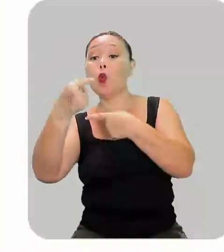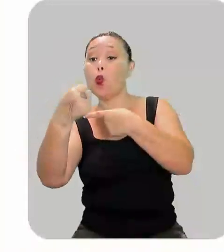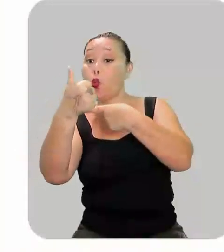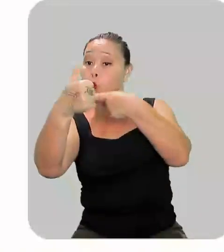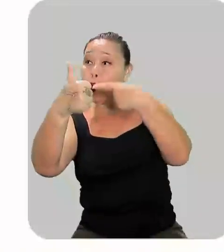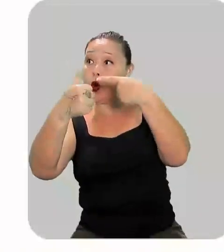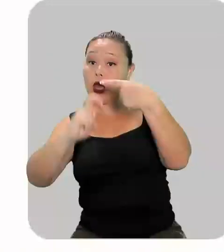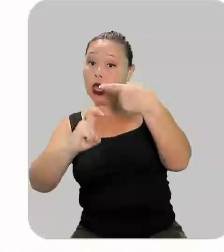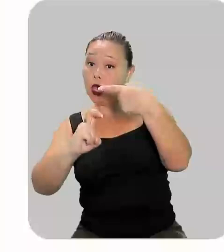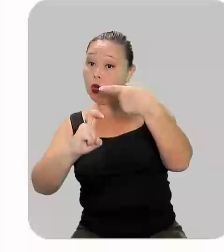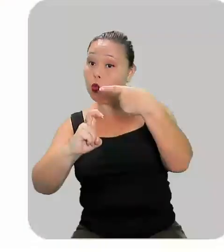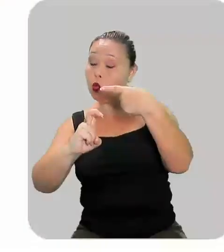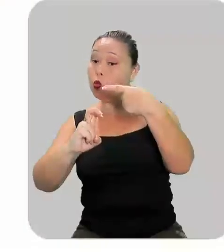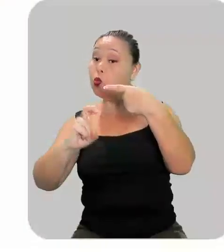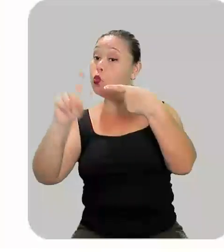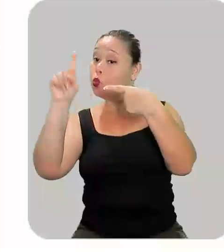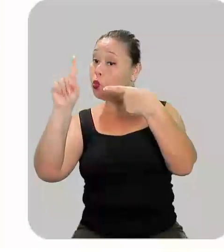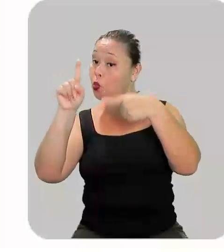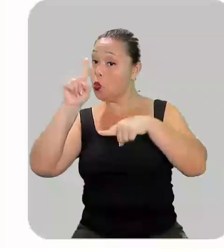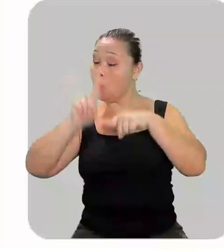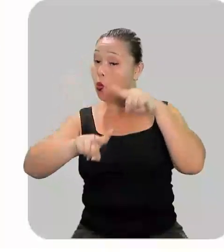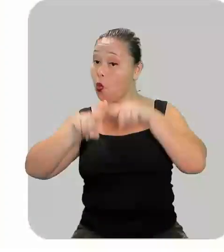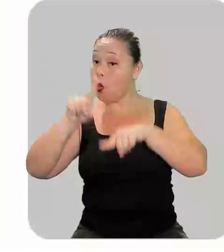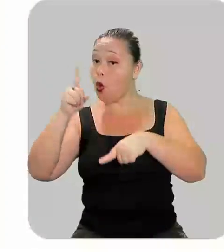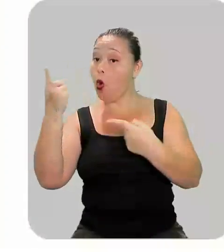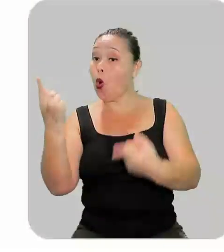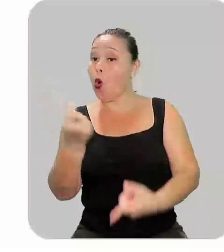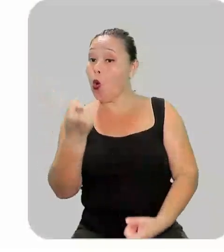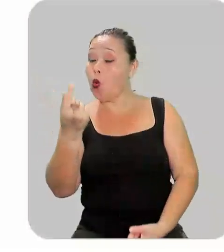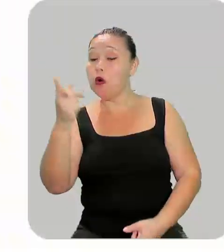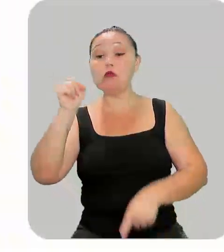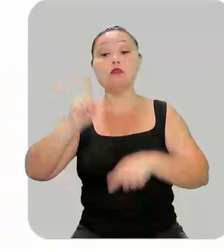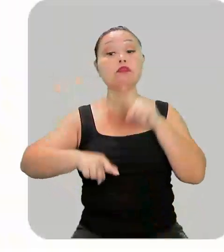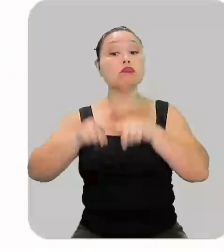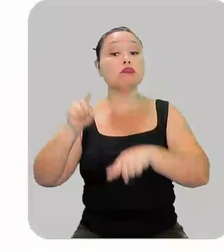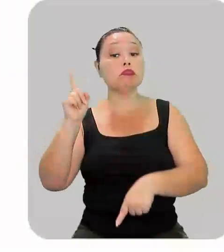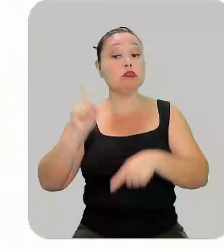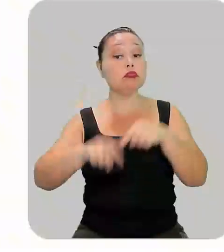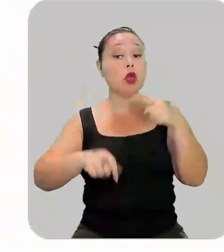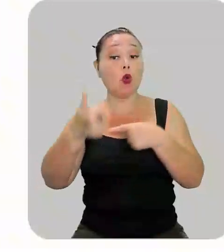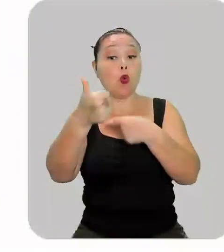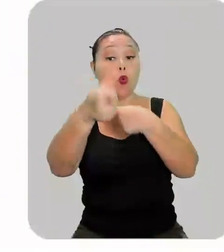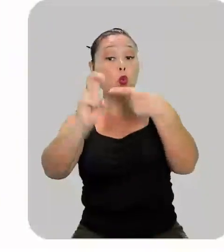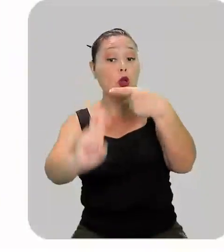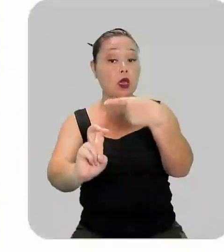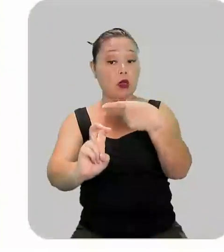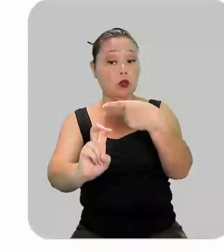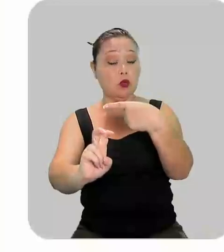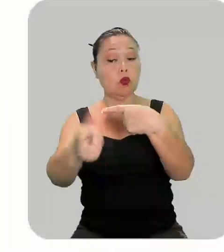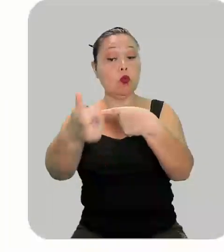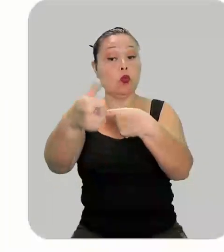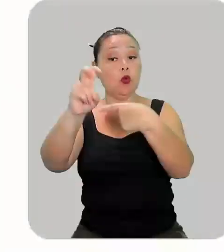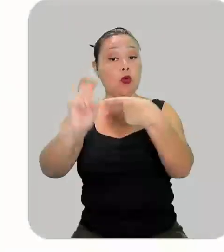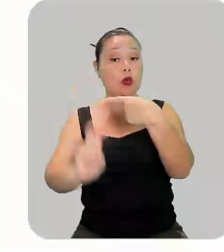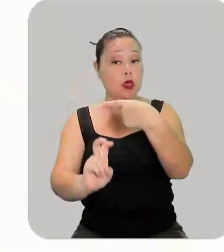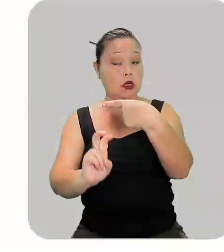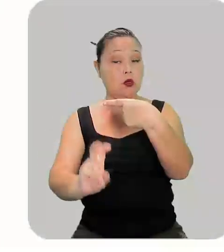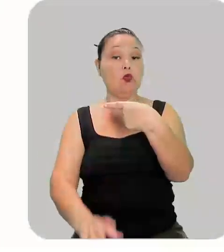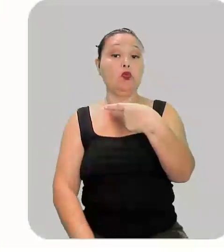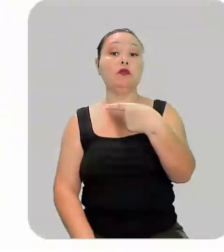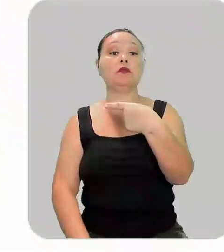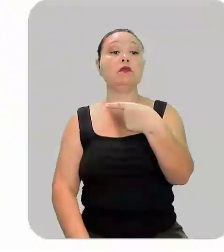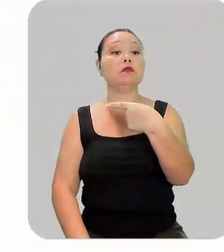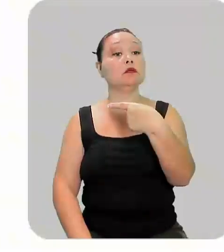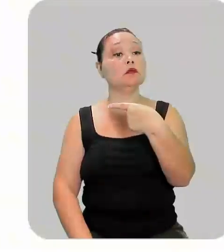do valor do atual objeto. Pegar o marca-texto aqui. 1/5. 1/5 do valor. Só quero amarelinho,